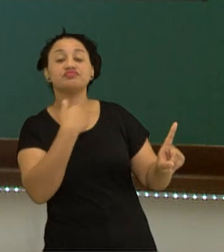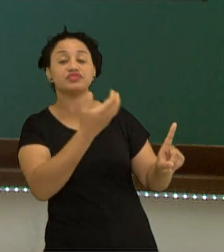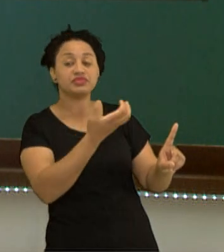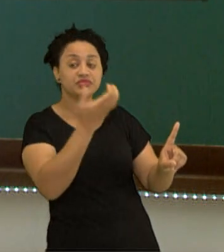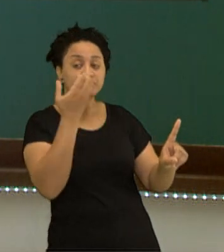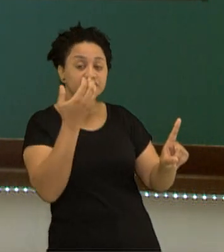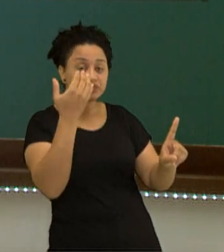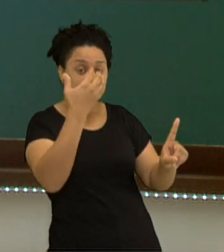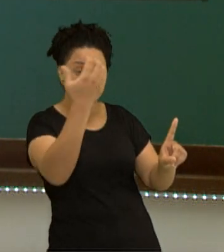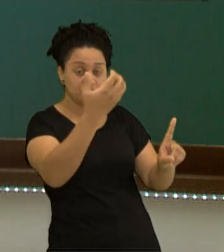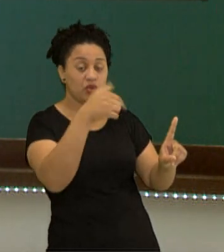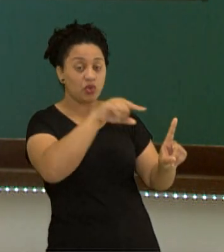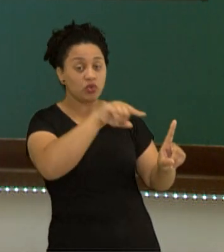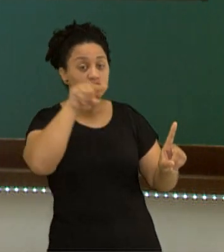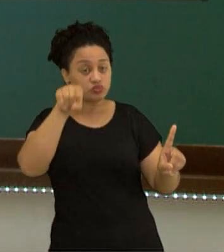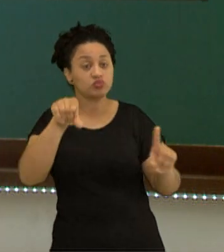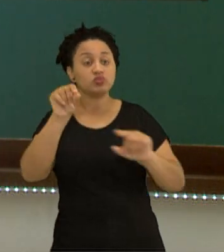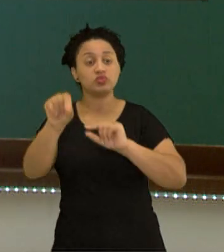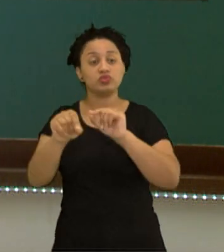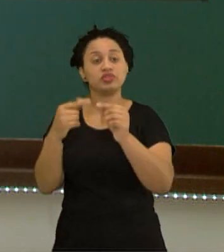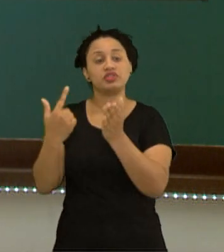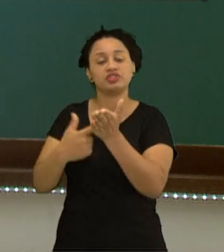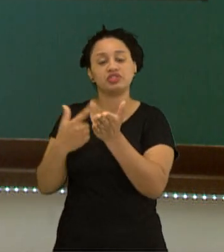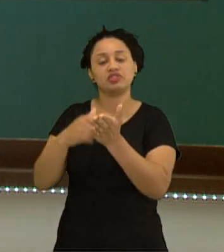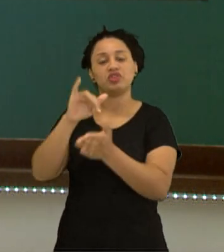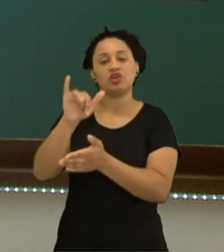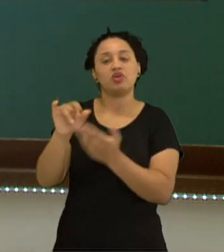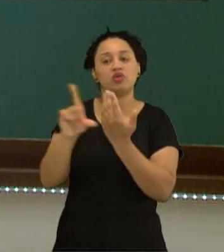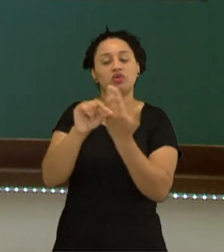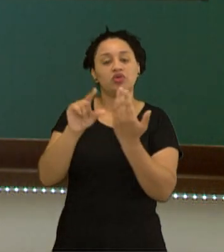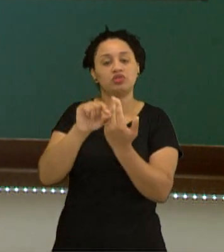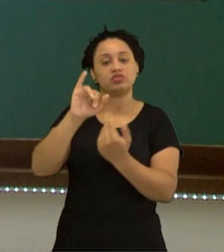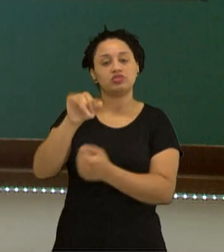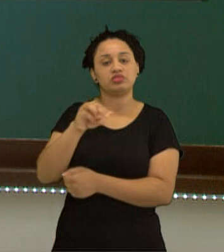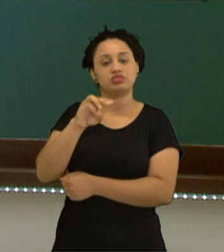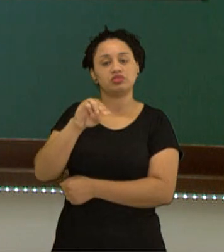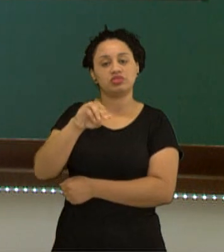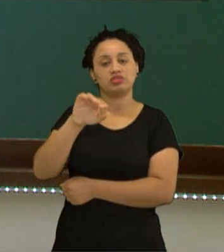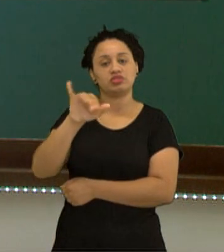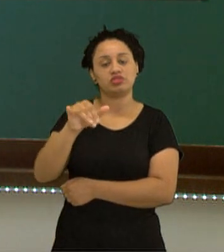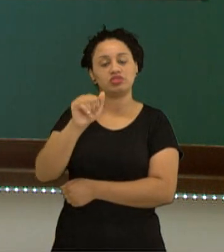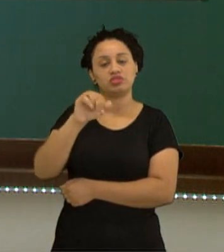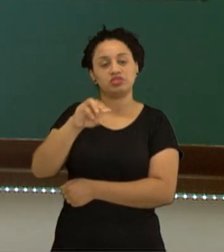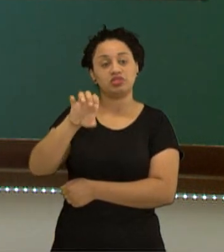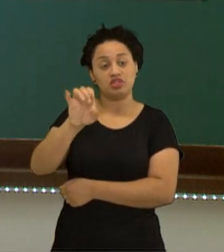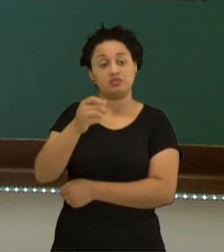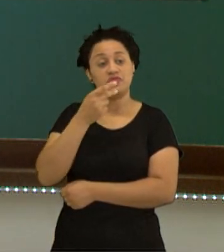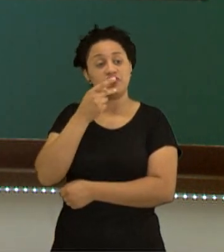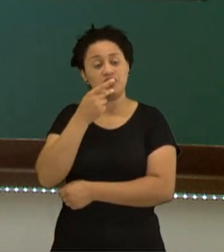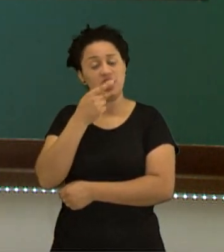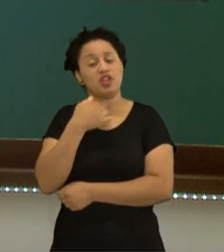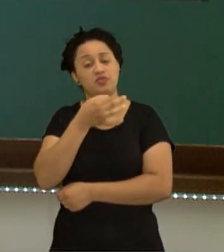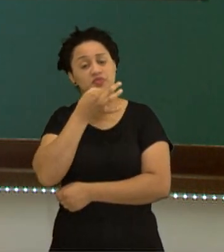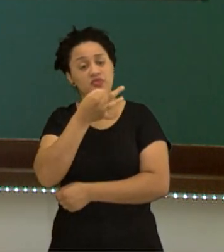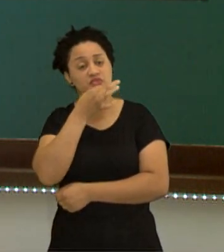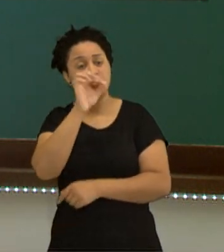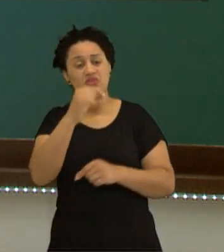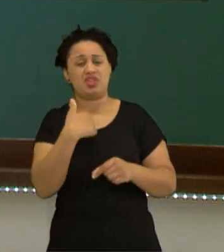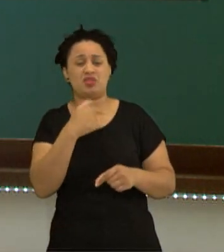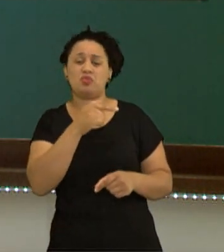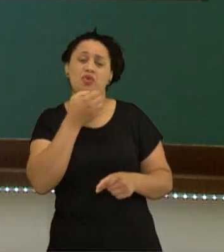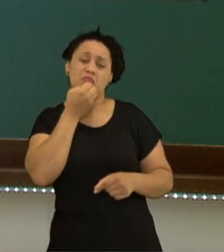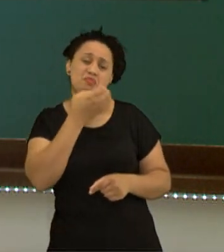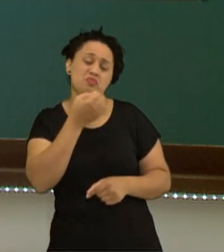autor James Matthew Barrie. E ainda ela traz uma opinião que não é uma carga leve, que não é muito